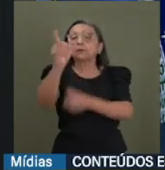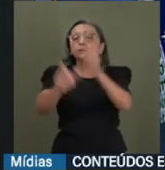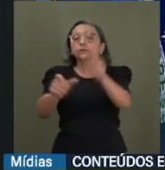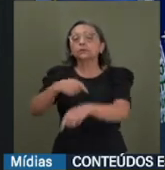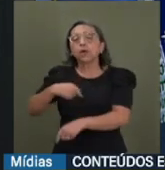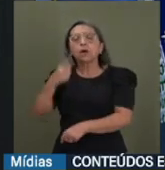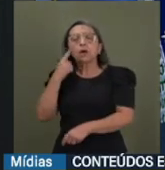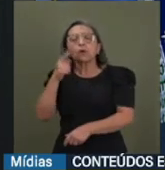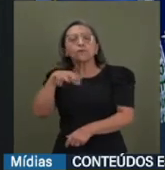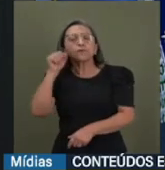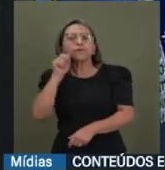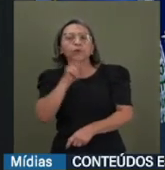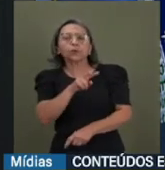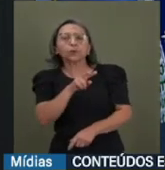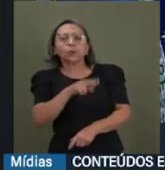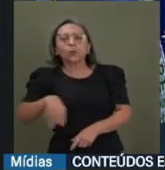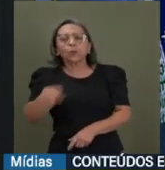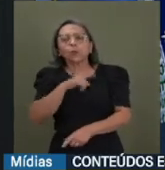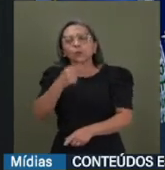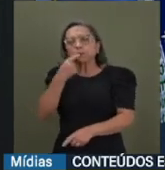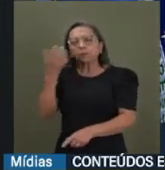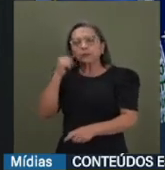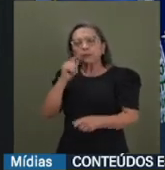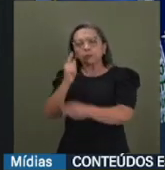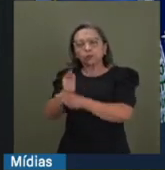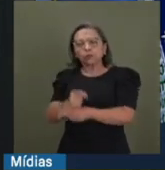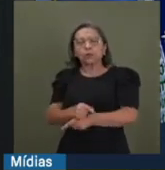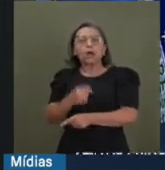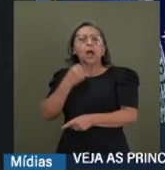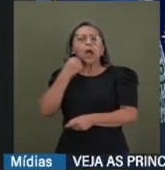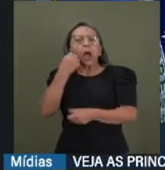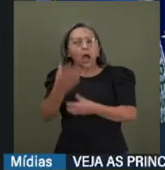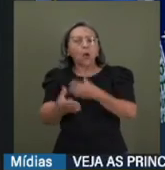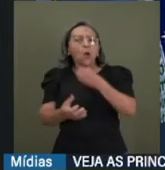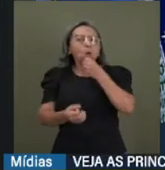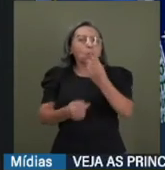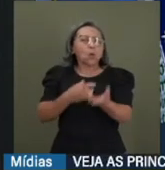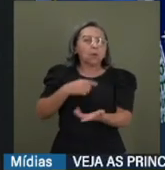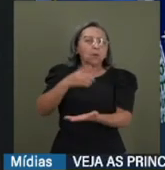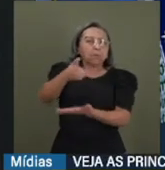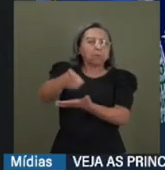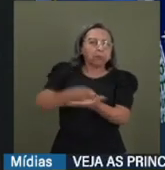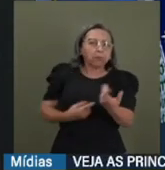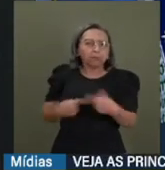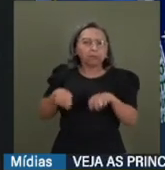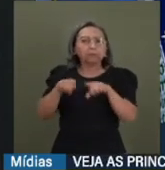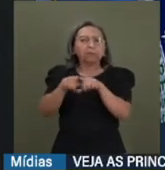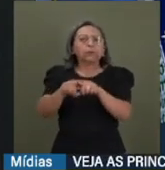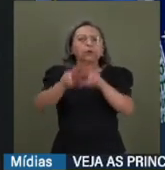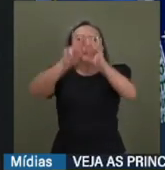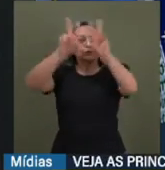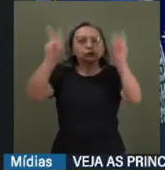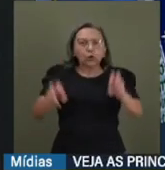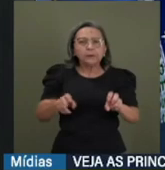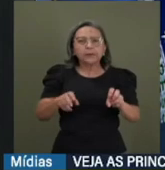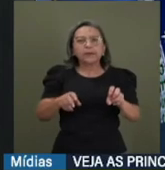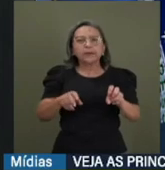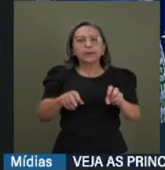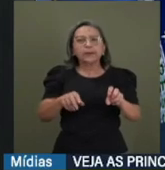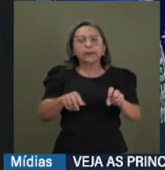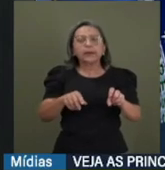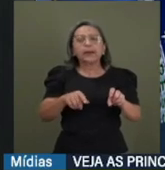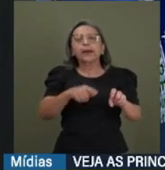nesses encontros alguma declaração conjunta sobre a morte dos